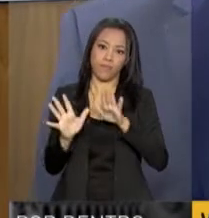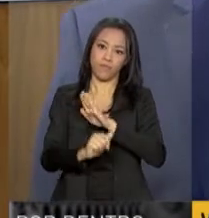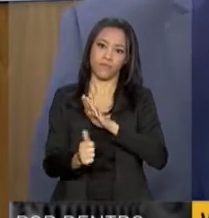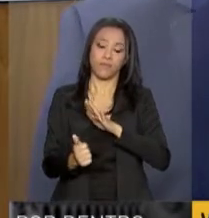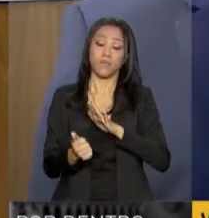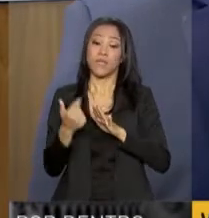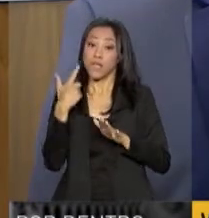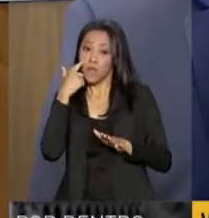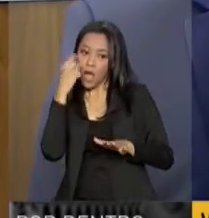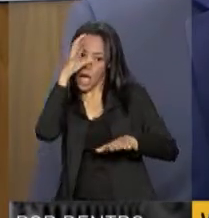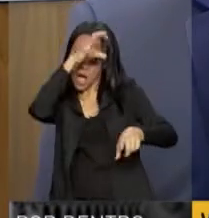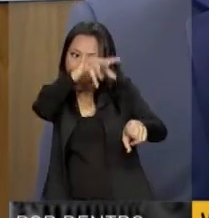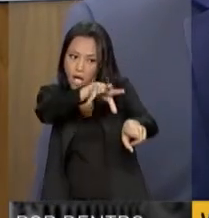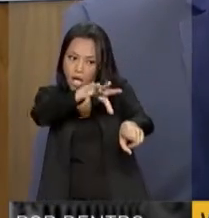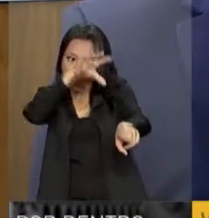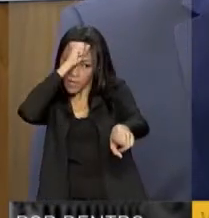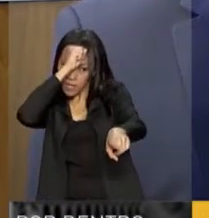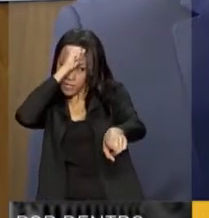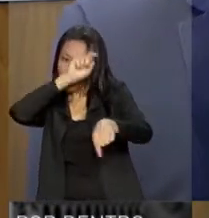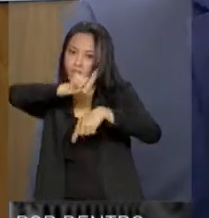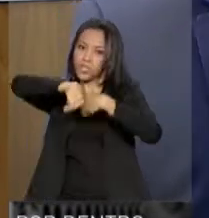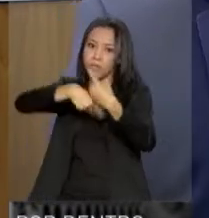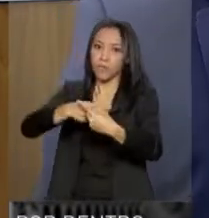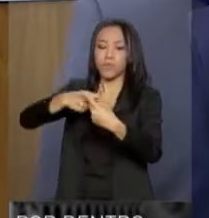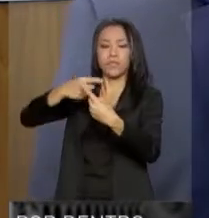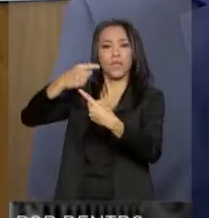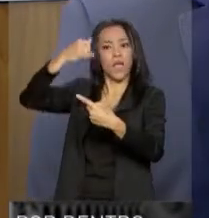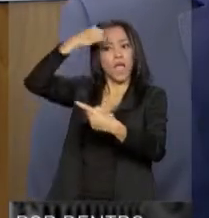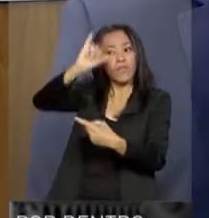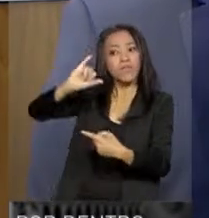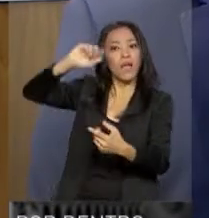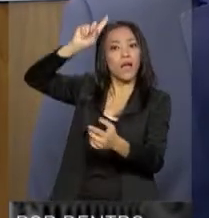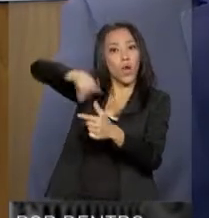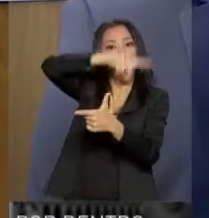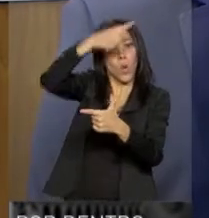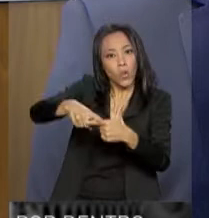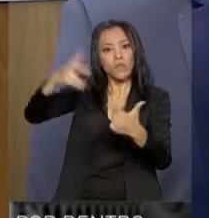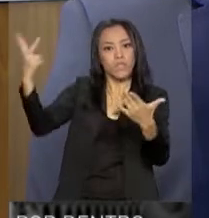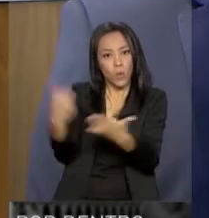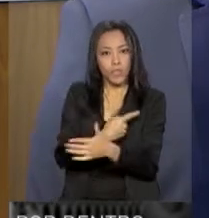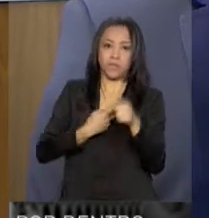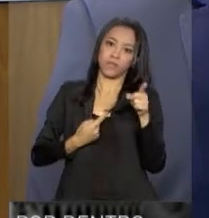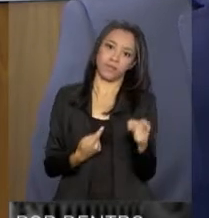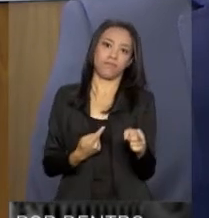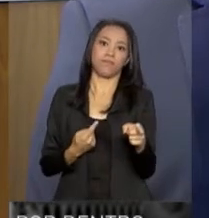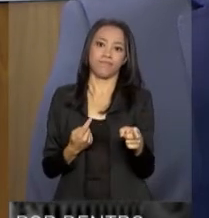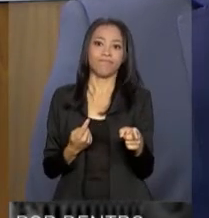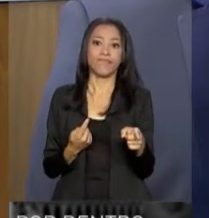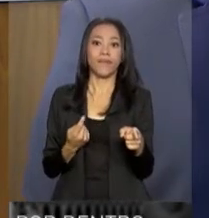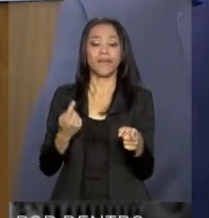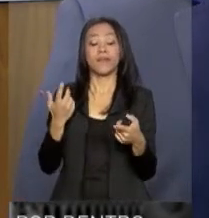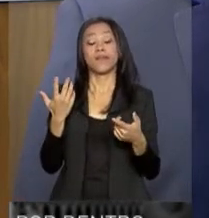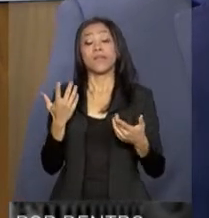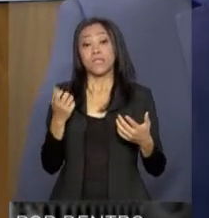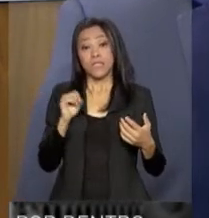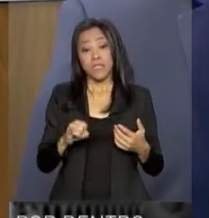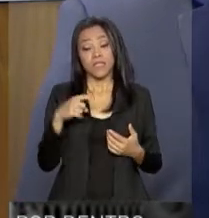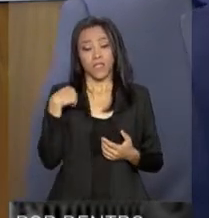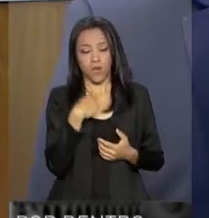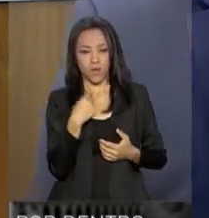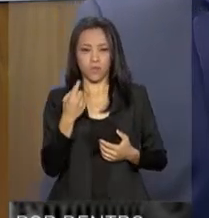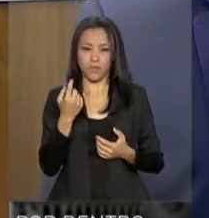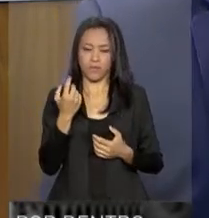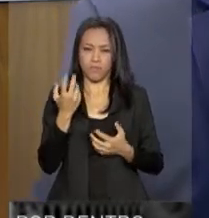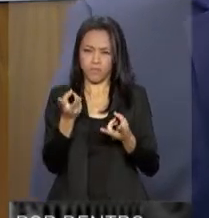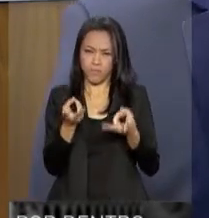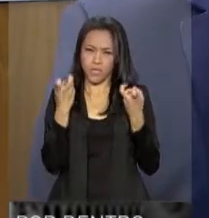criar mecanismos que evitem que esses casos se repitam então se nós verificarmos a a própria estrutura do